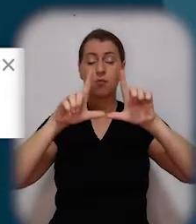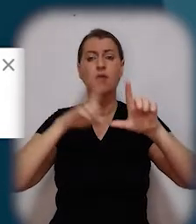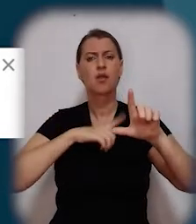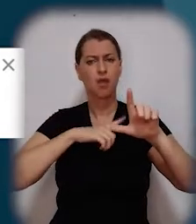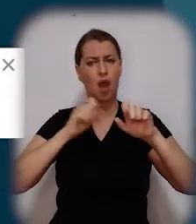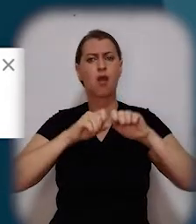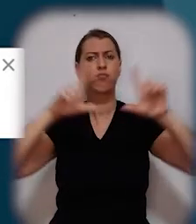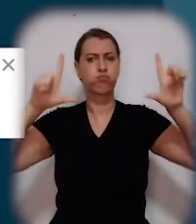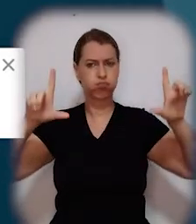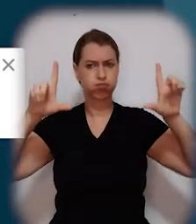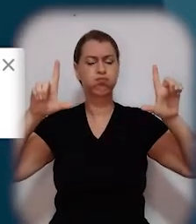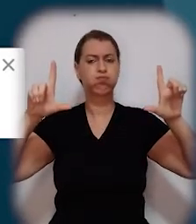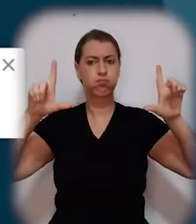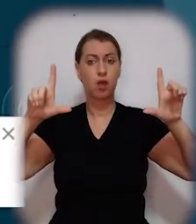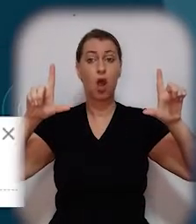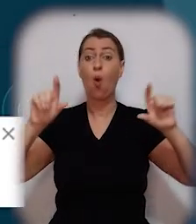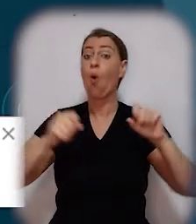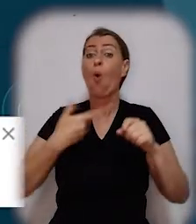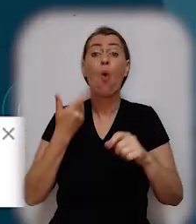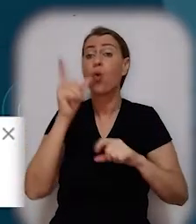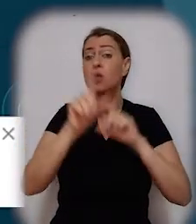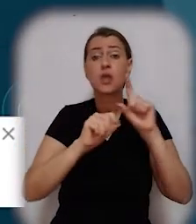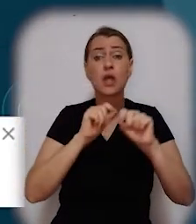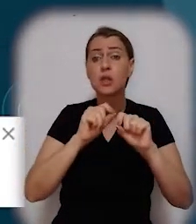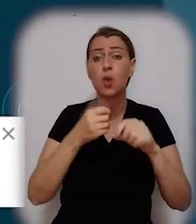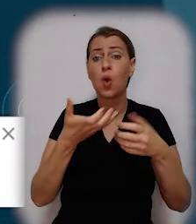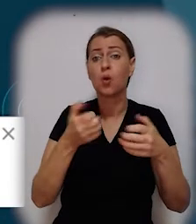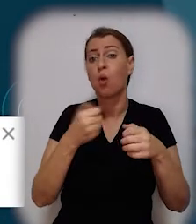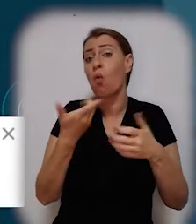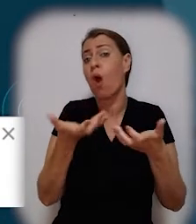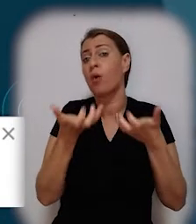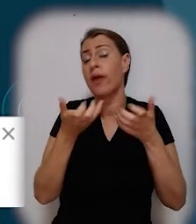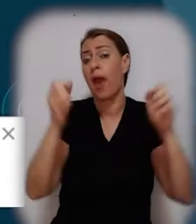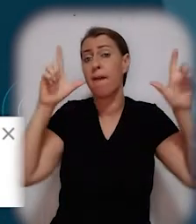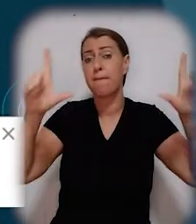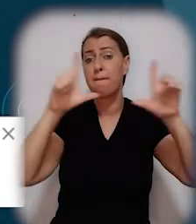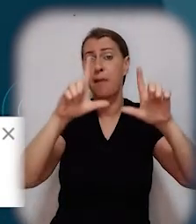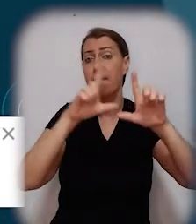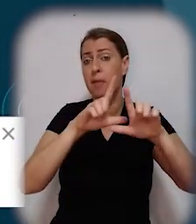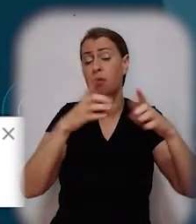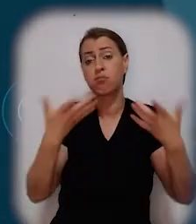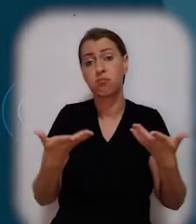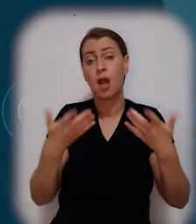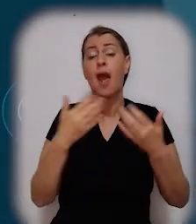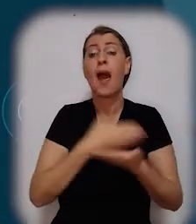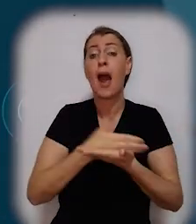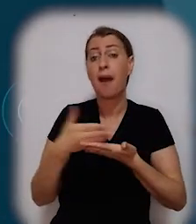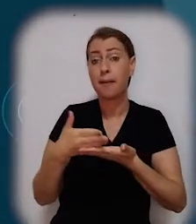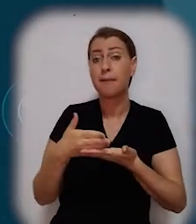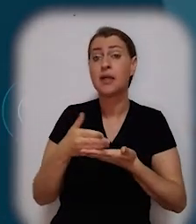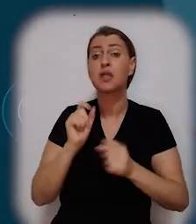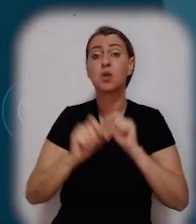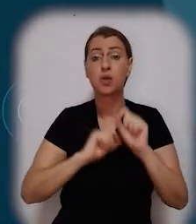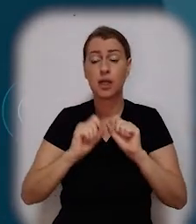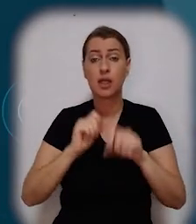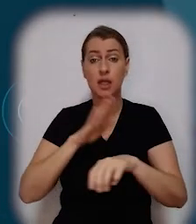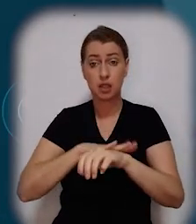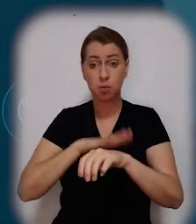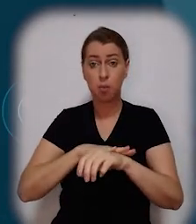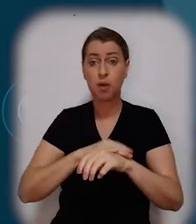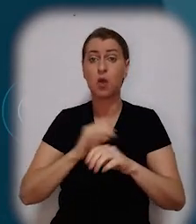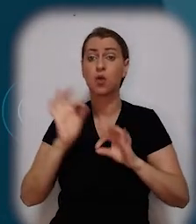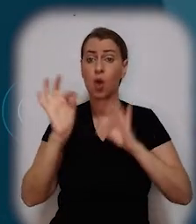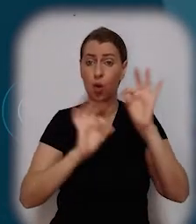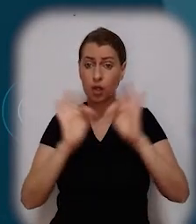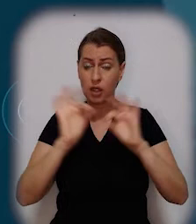de tela cheia ou selecionar o tamanho que a gente quiser. E ainda, a partir desse momento, eu posso enquadrar de